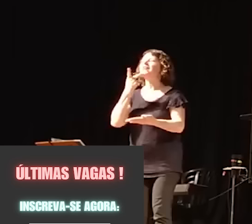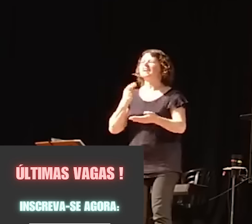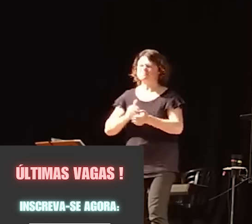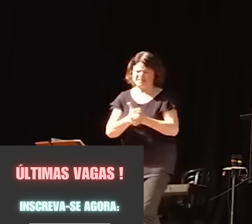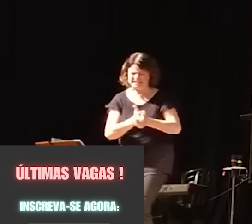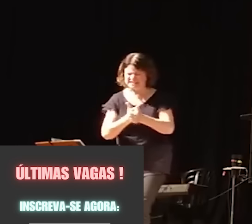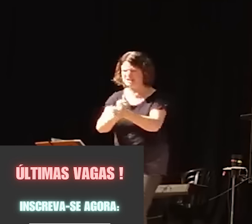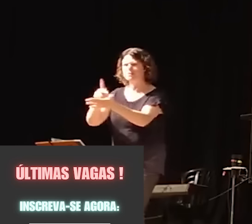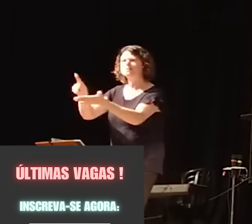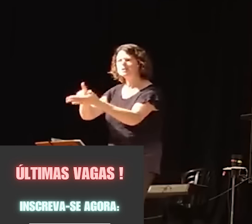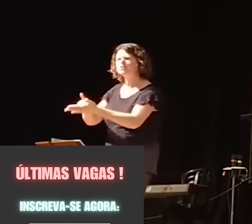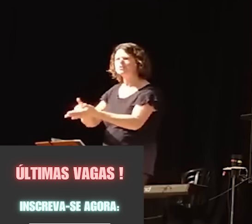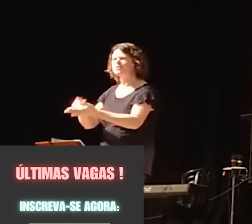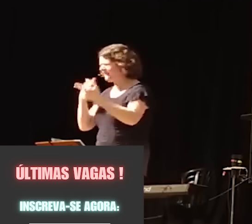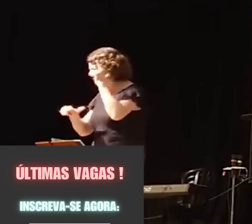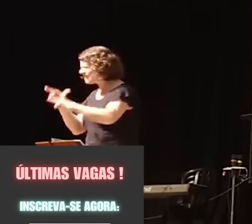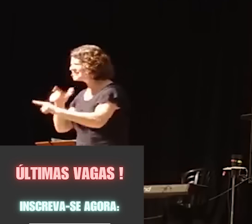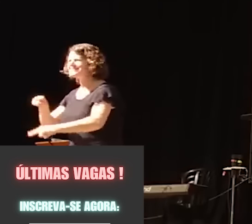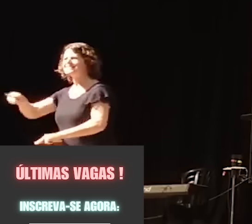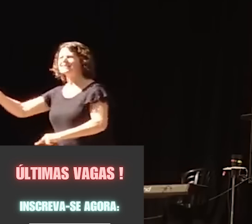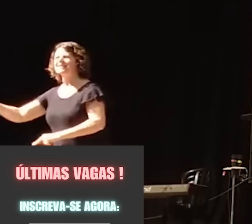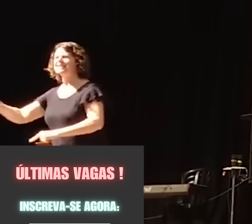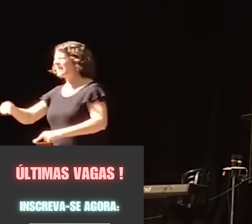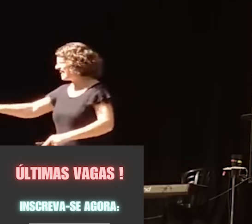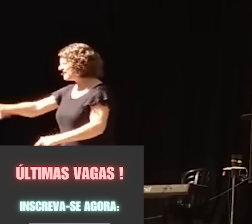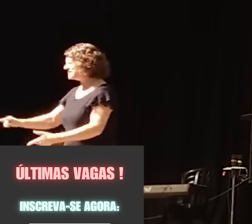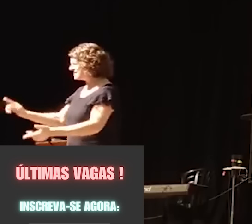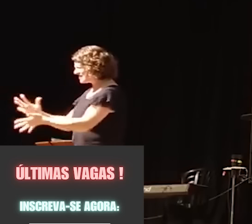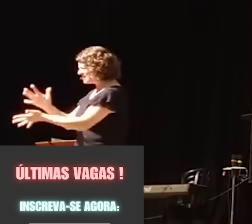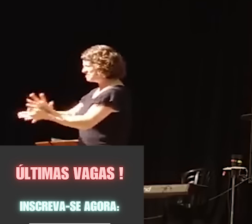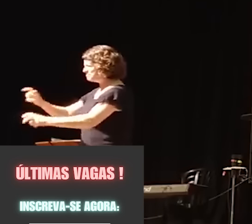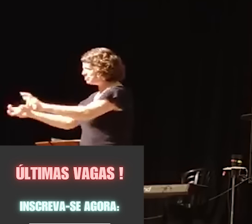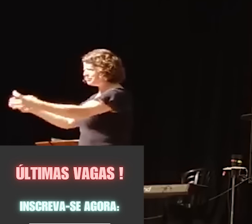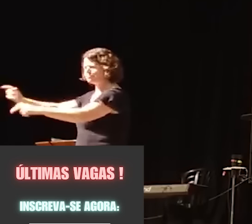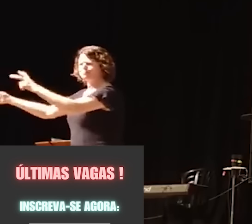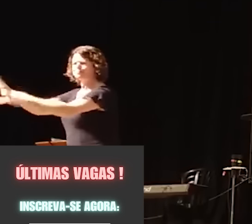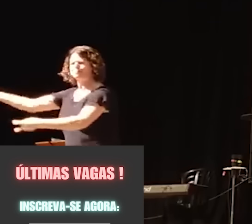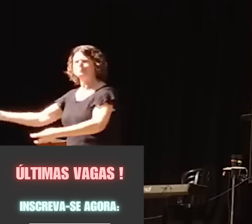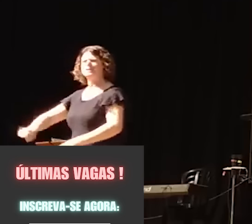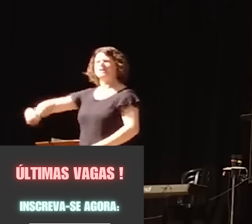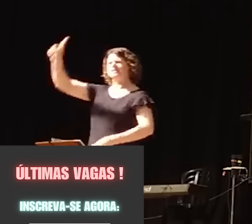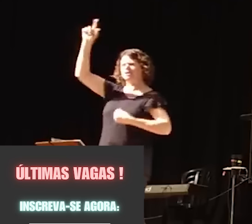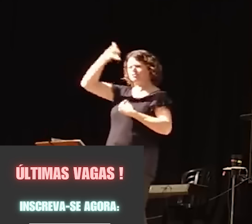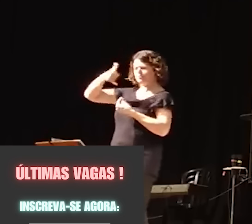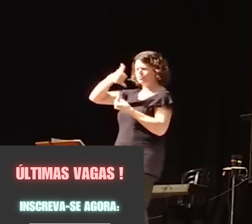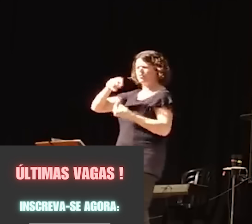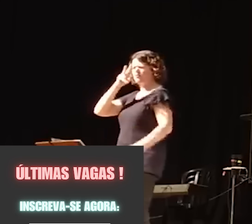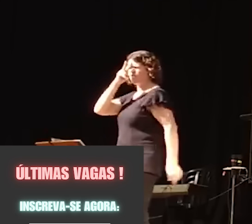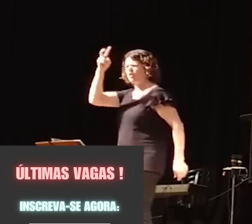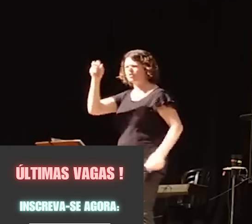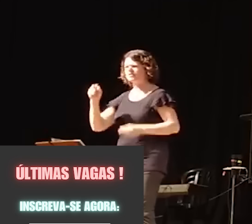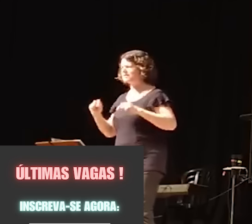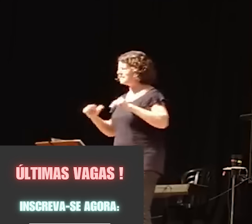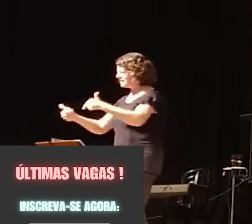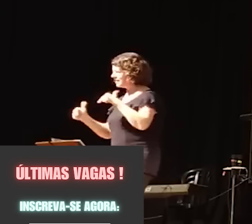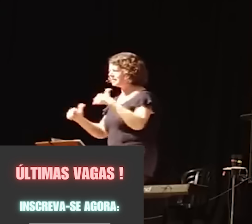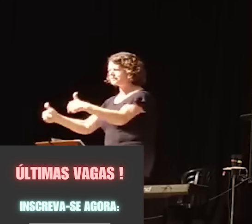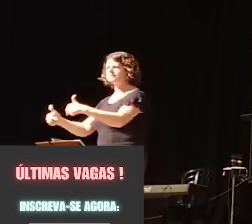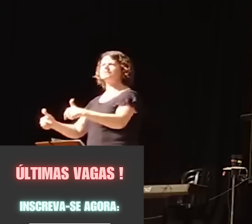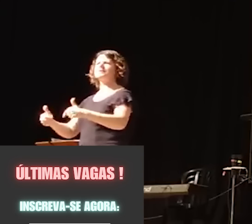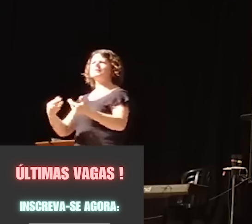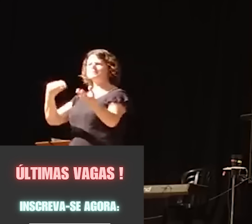sorte que não puderam se levantar caíram debaixo dos meus pés pois me cingiste de força para a peleja Fizeste a abater debaixo de mim aqueles